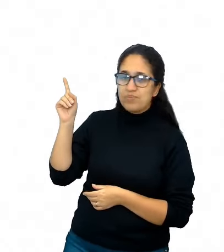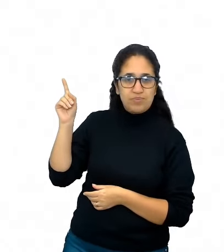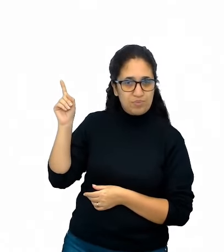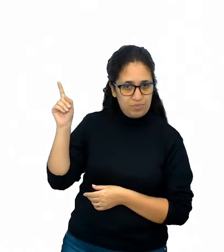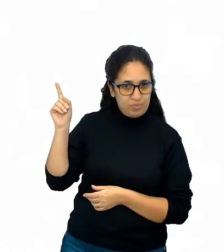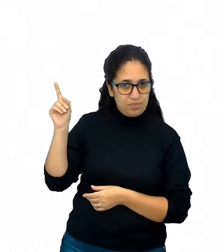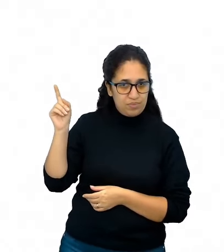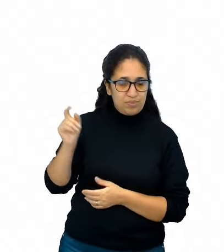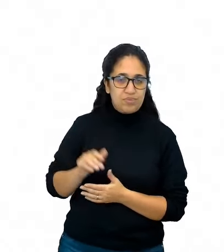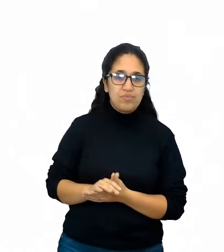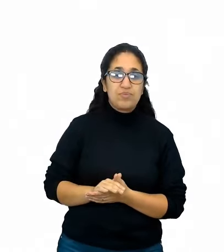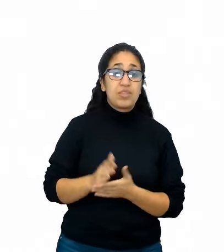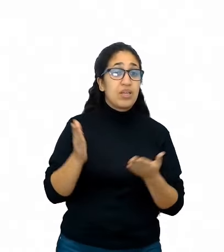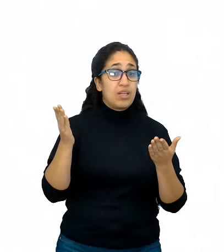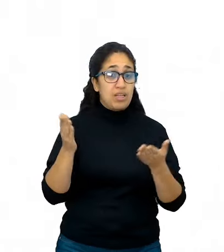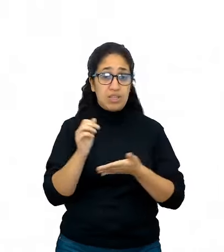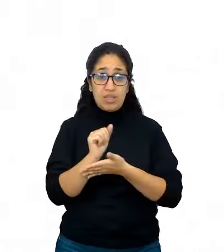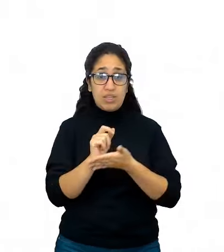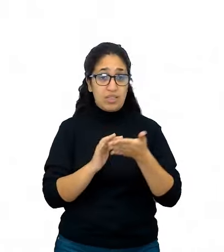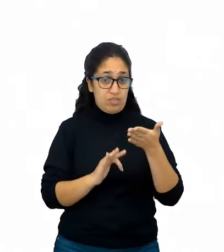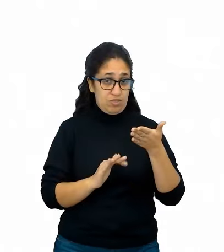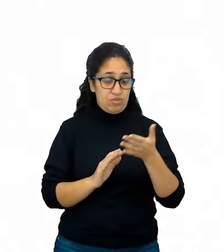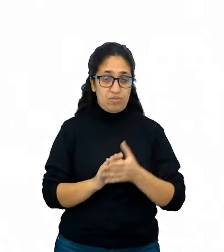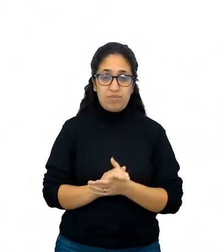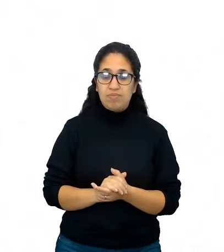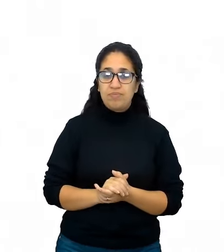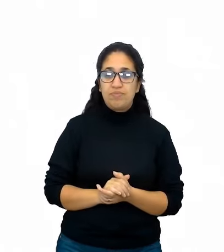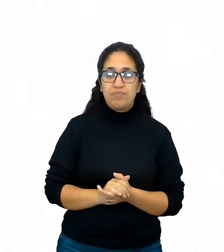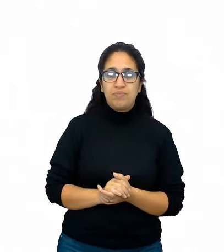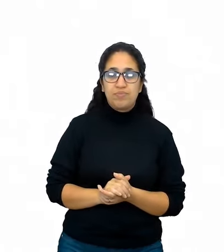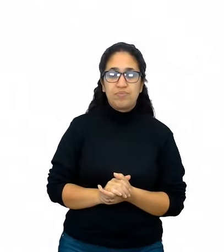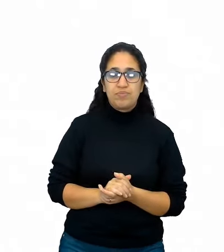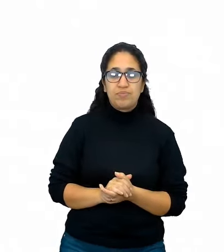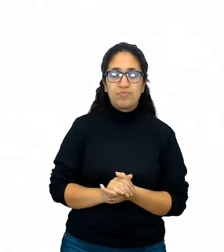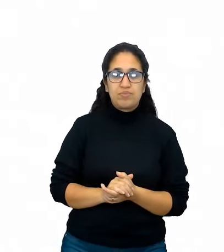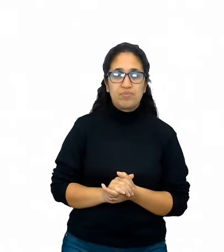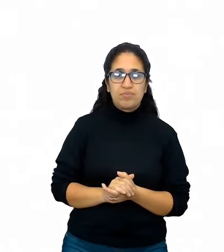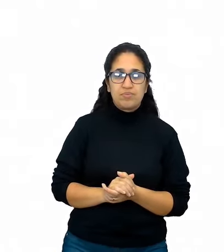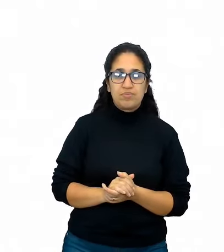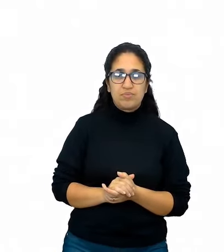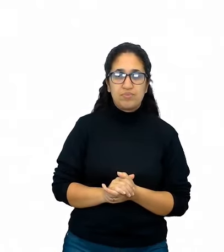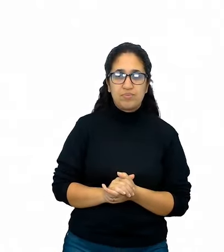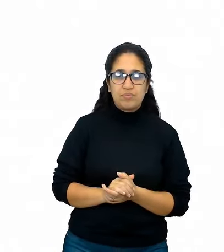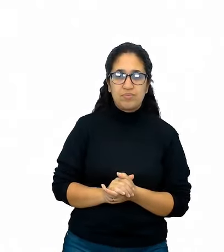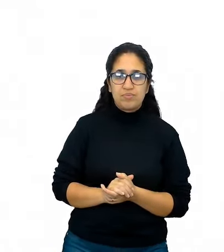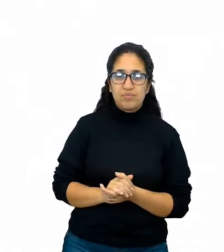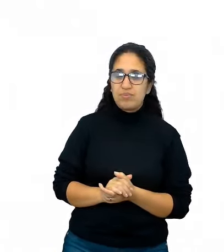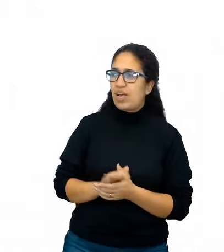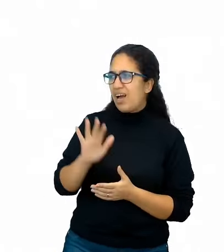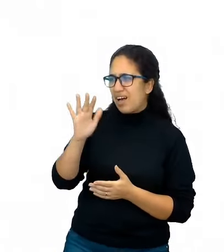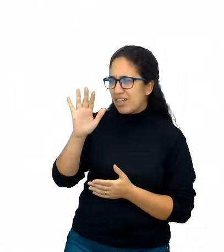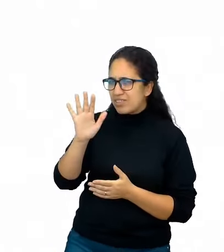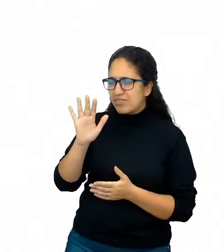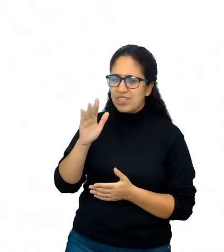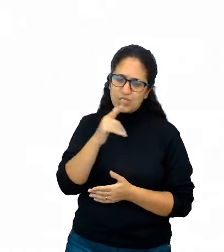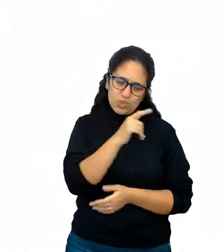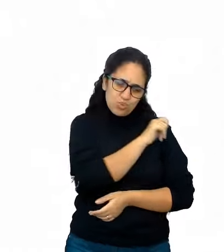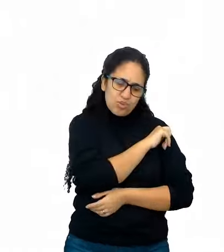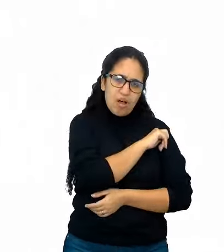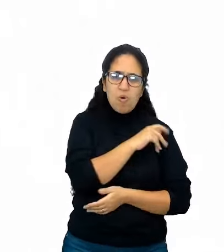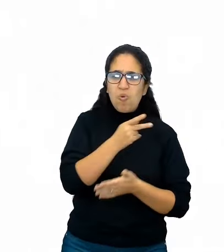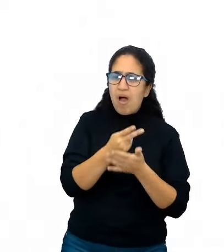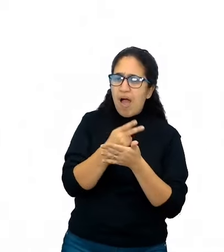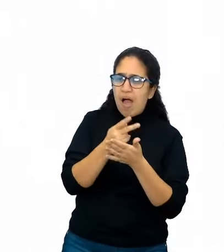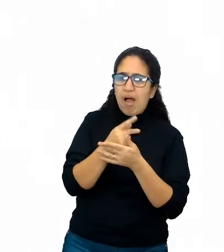Observe que nessa atividade, a possível causa, né, de muitos erros aí dos alunos